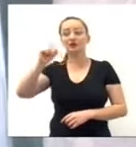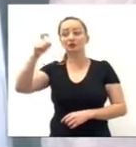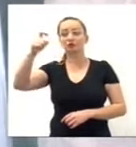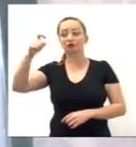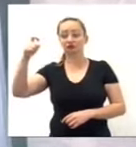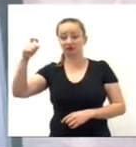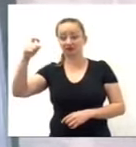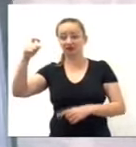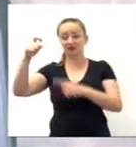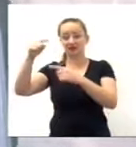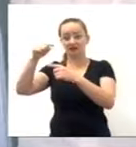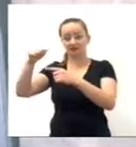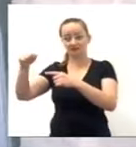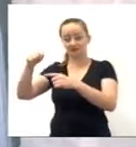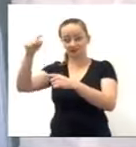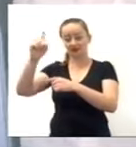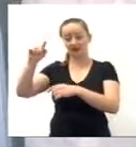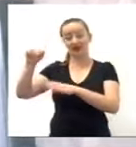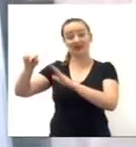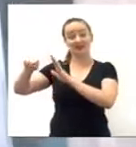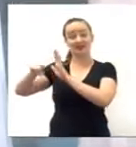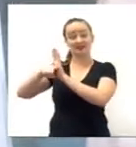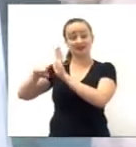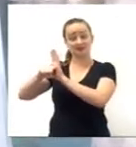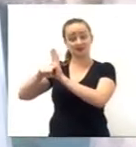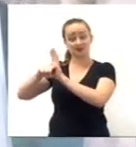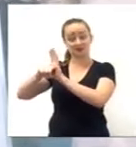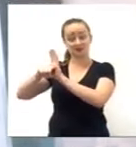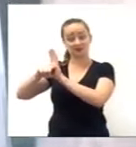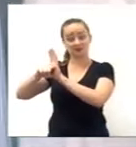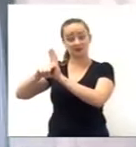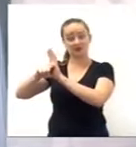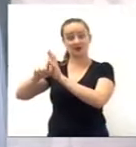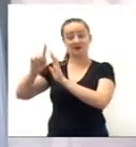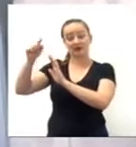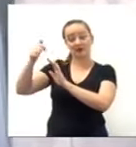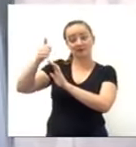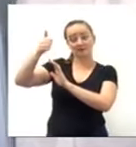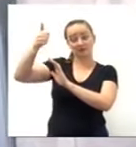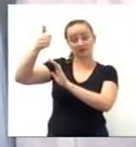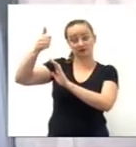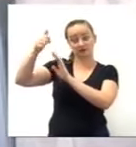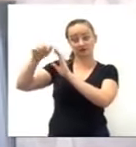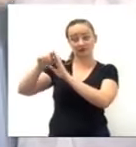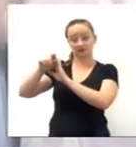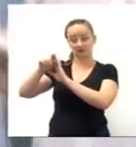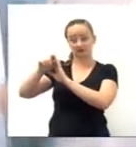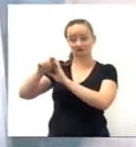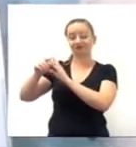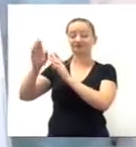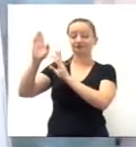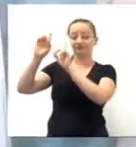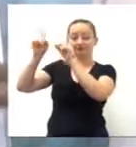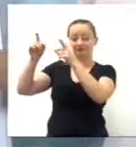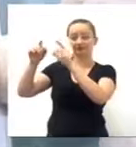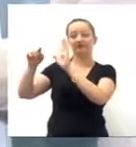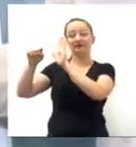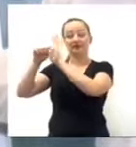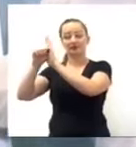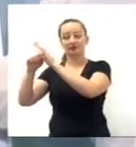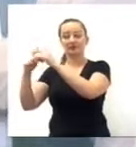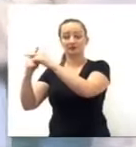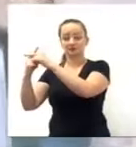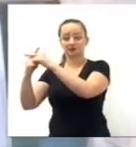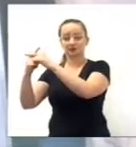ó, nesse quadrante é negativo e aqui ele é positivo. Negativo, positivo.